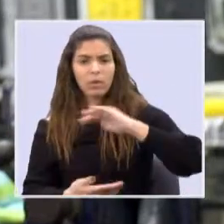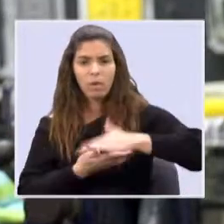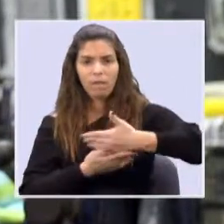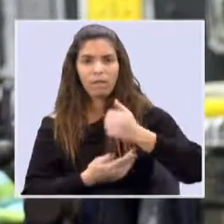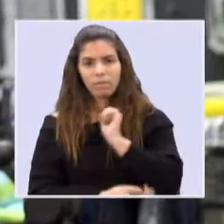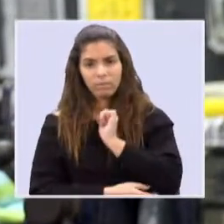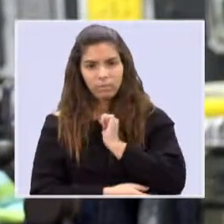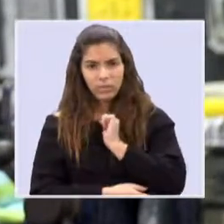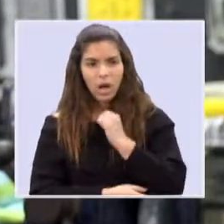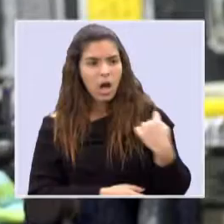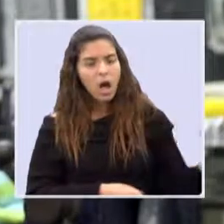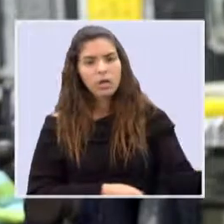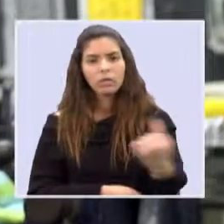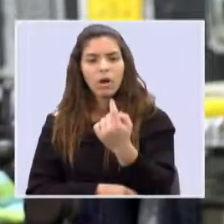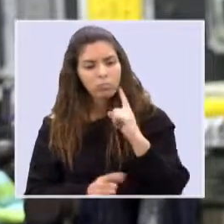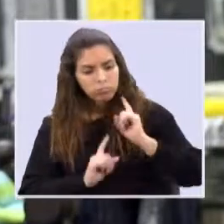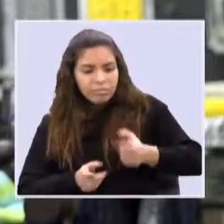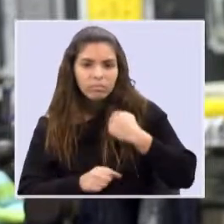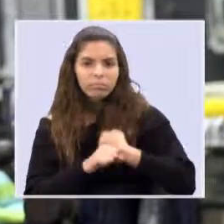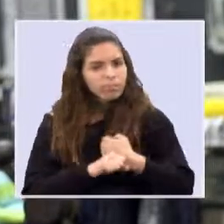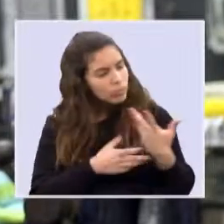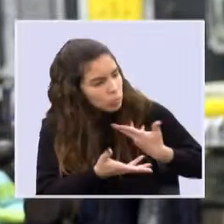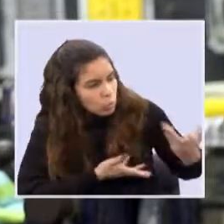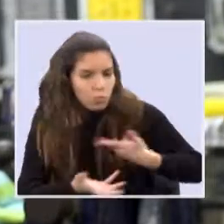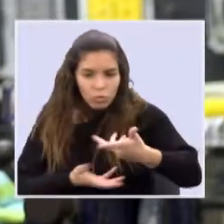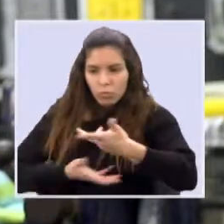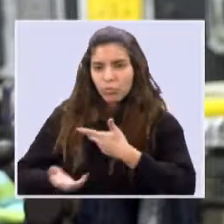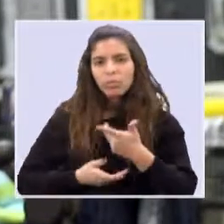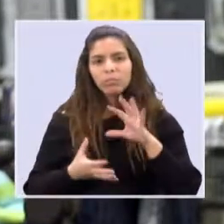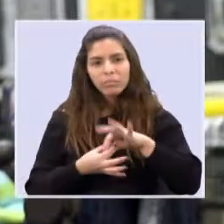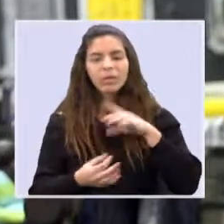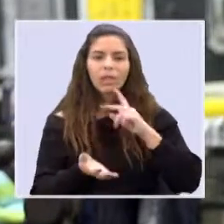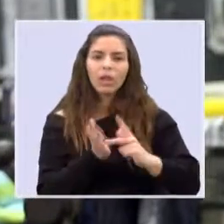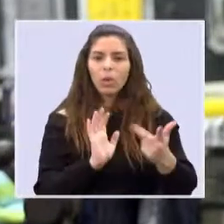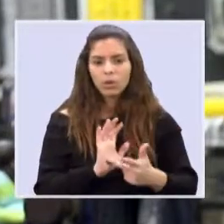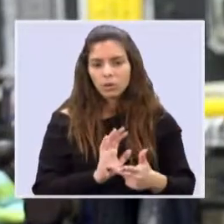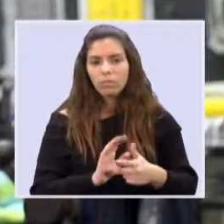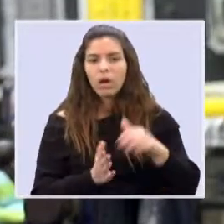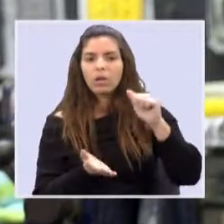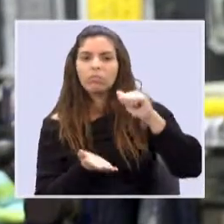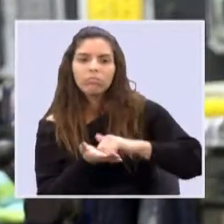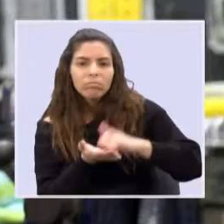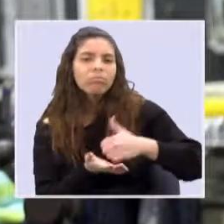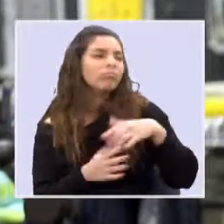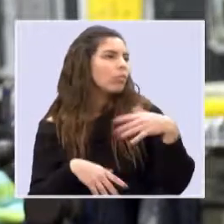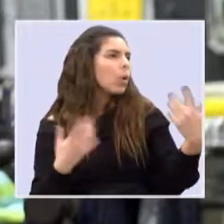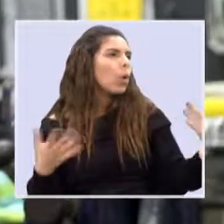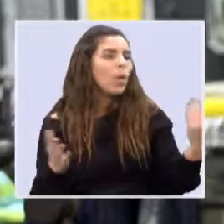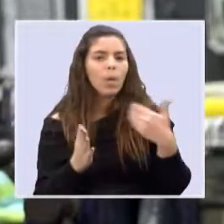seu computador e pode imediatamente começar a fazer projetos relacionados com tecnologia, principalmente software,